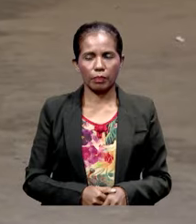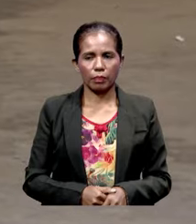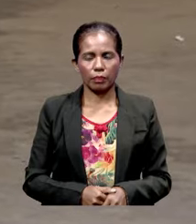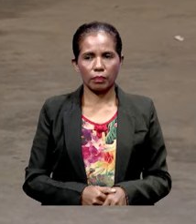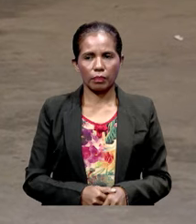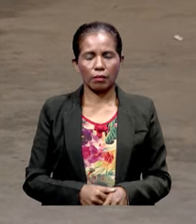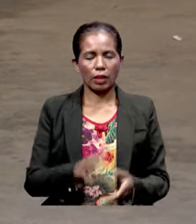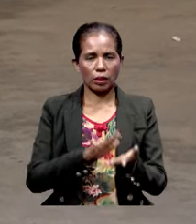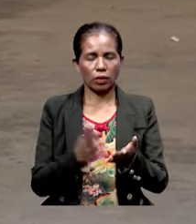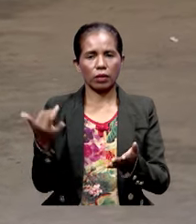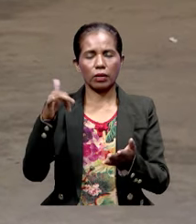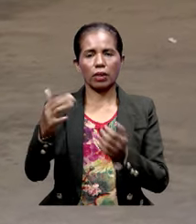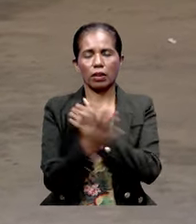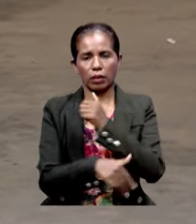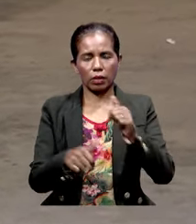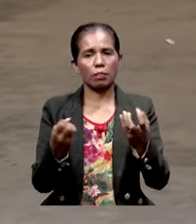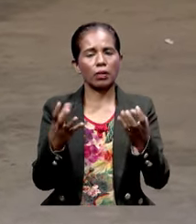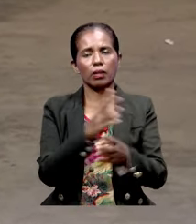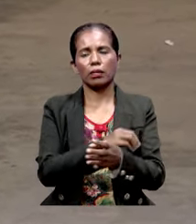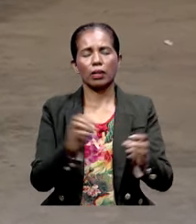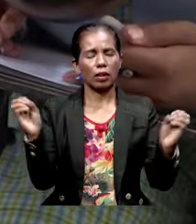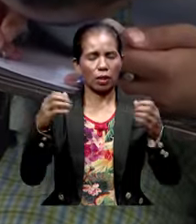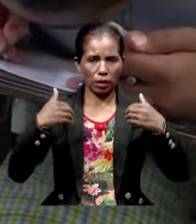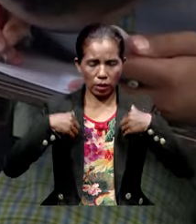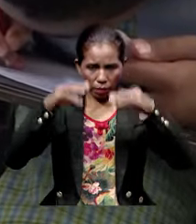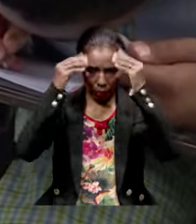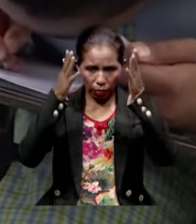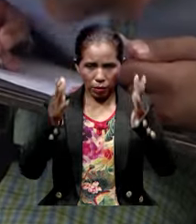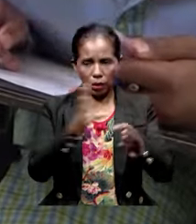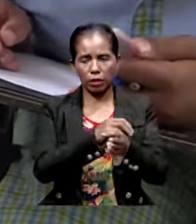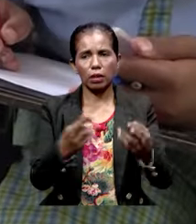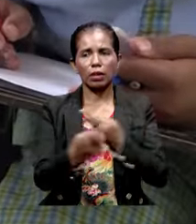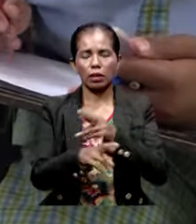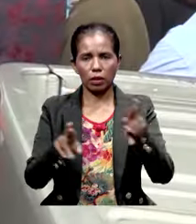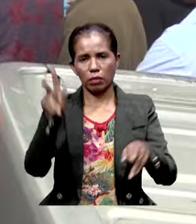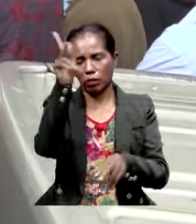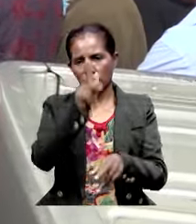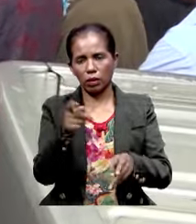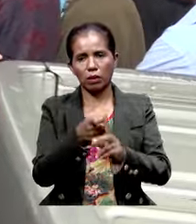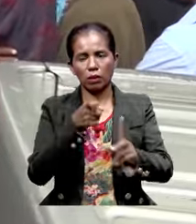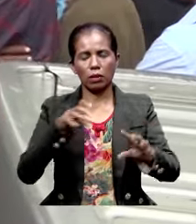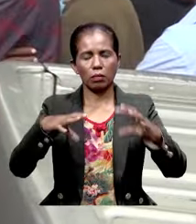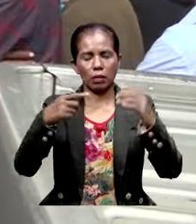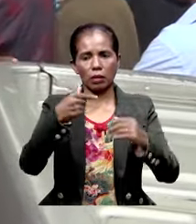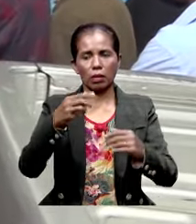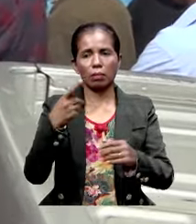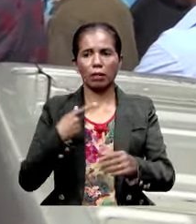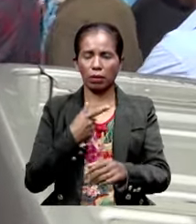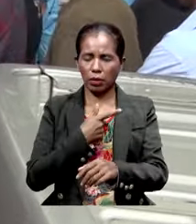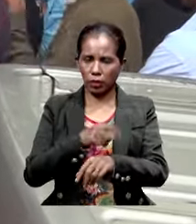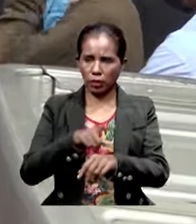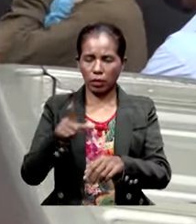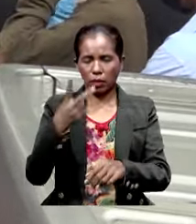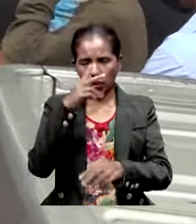Durante a escola Sira Iharai Laram, Barak Maximenes, professor, notou o resultado da fiscalização da Comissão de GG Parlamento Nacional, que